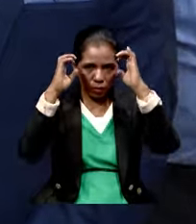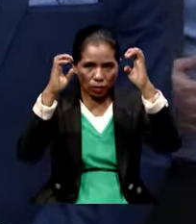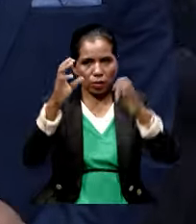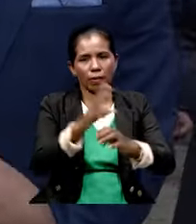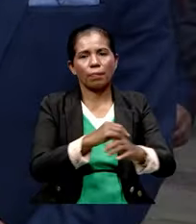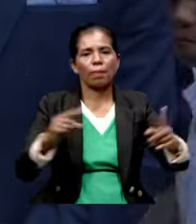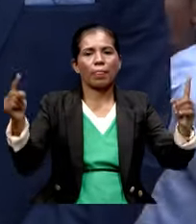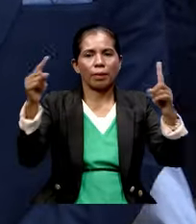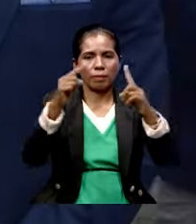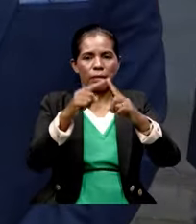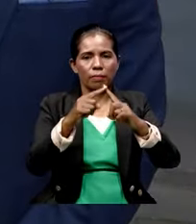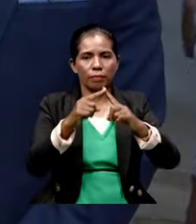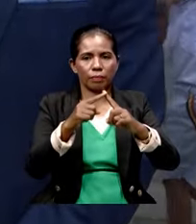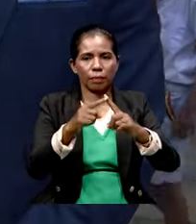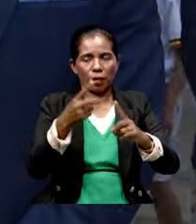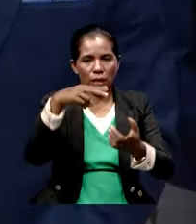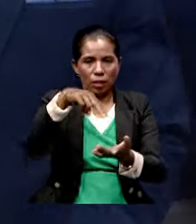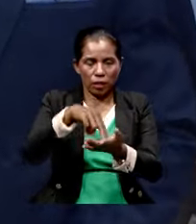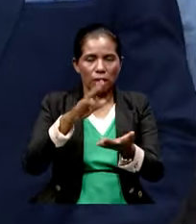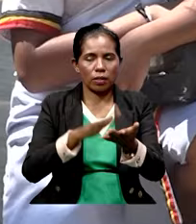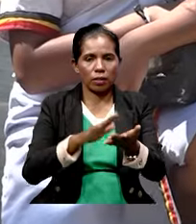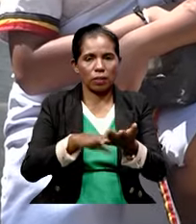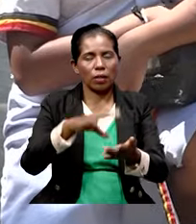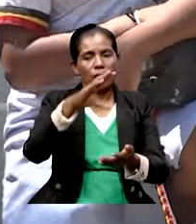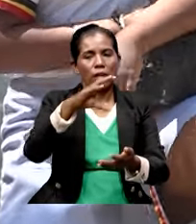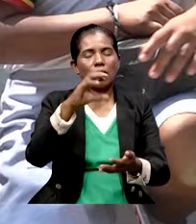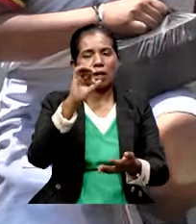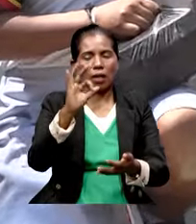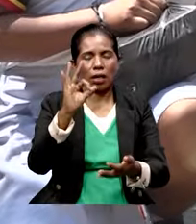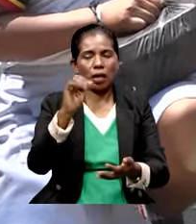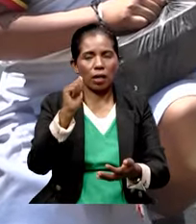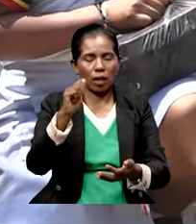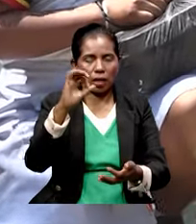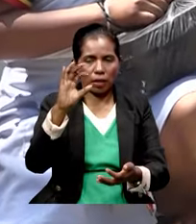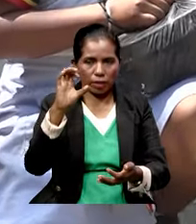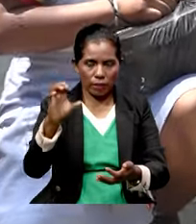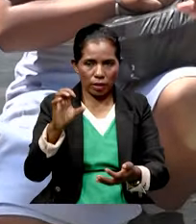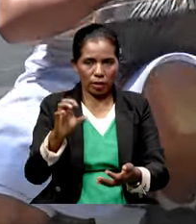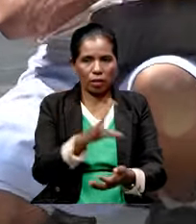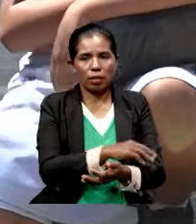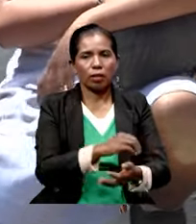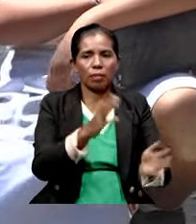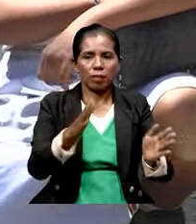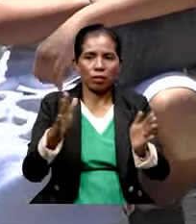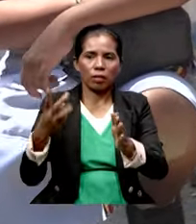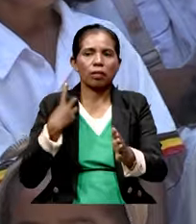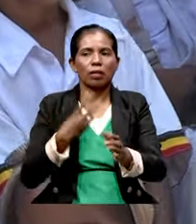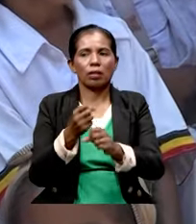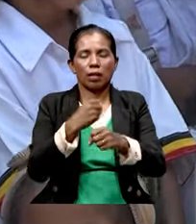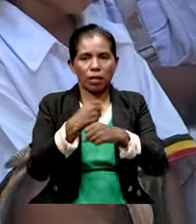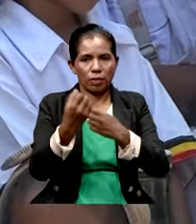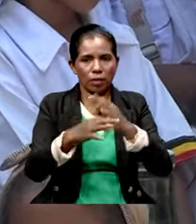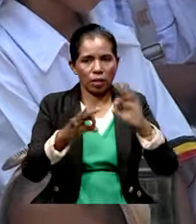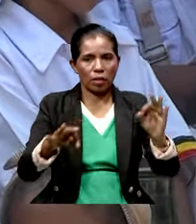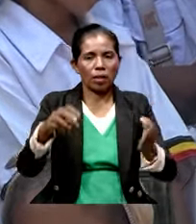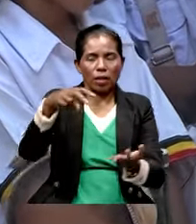ba Hari Escola Café e estamos até te cata que Escola Café e tem processo a tal expansão e tá halo tiona Hari